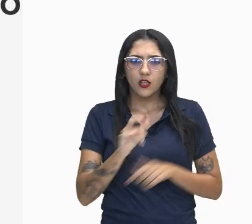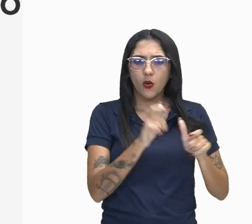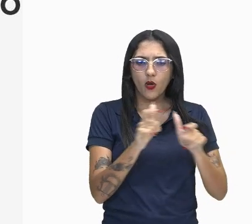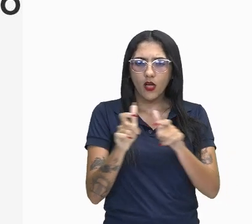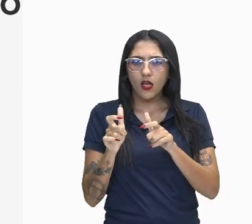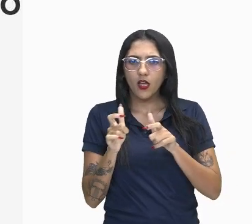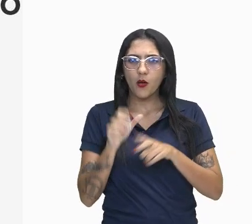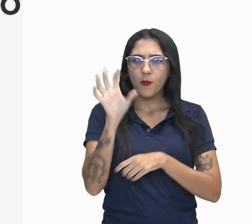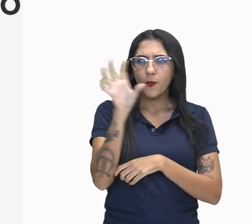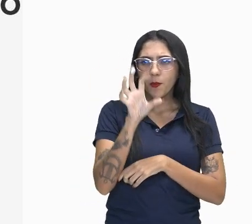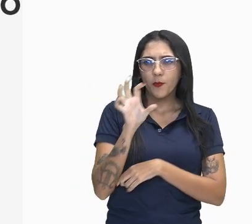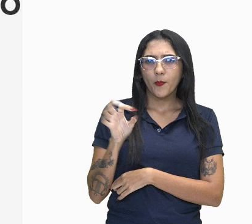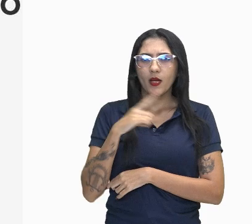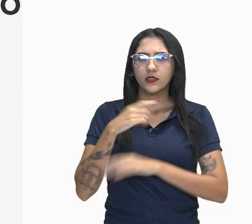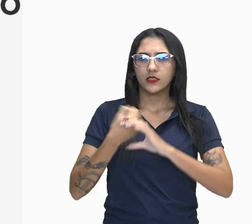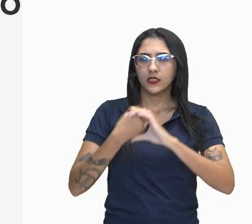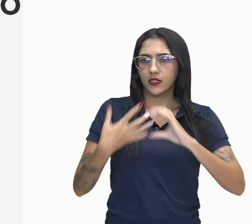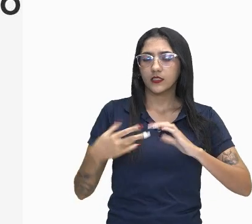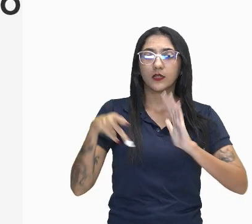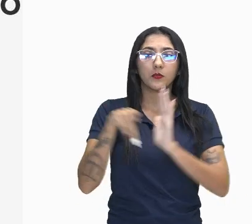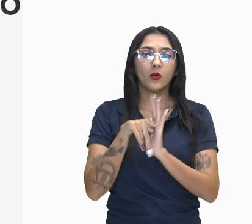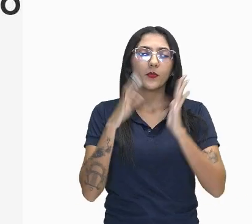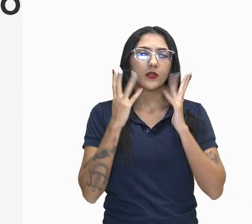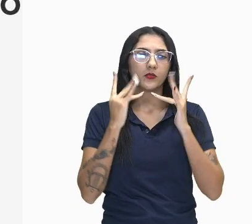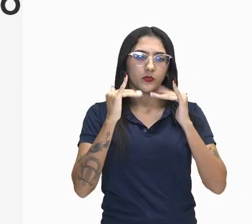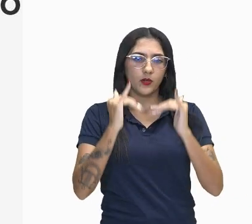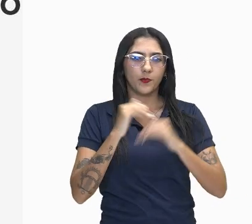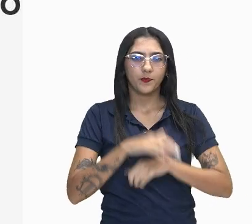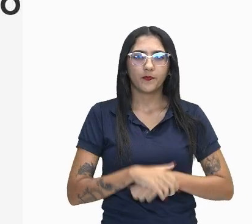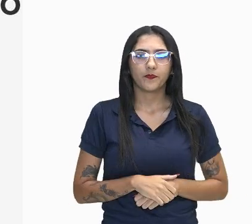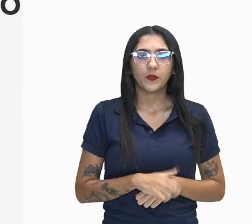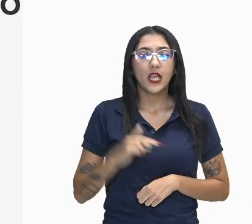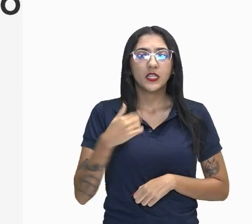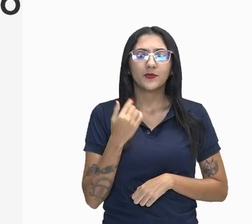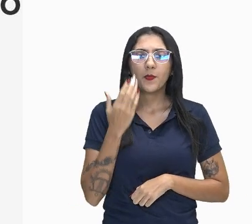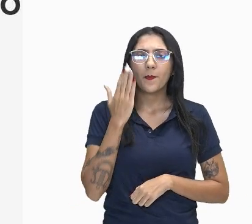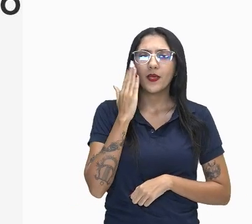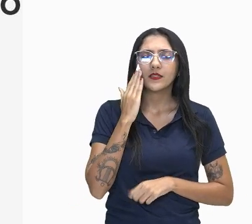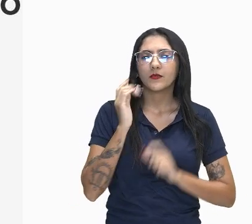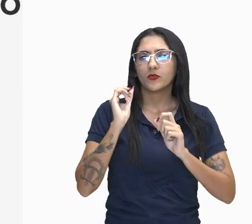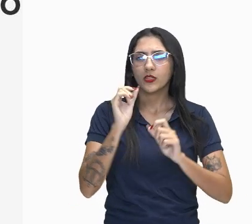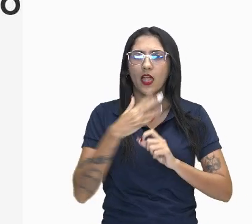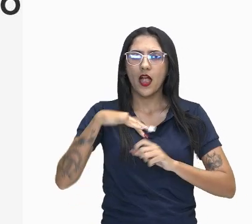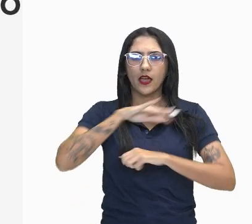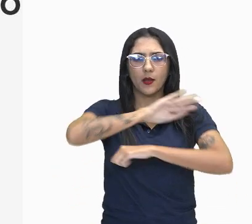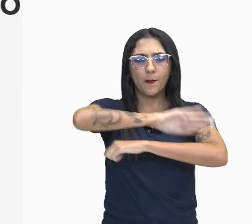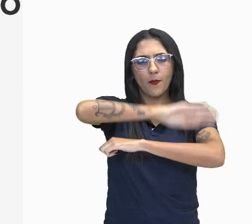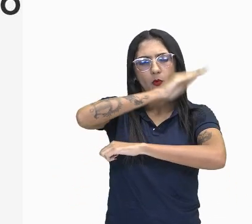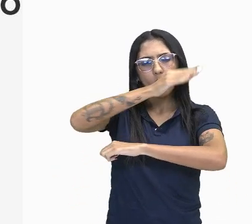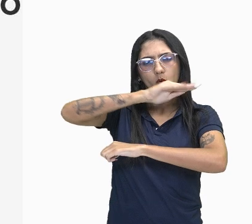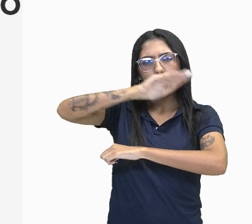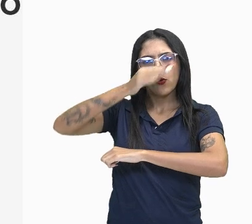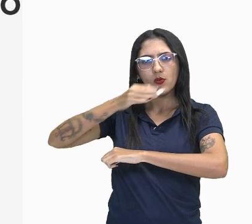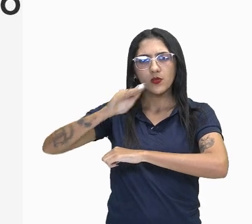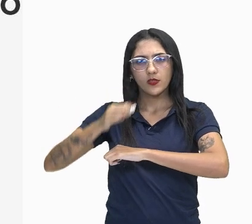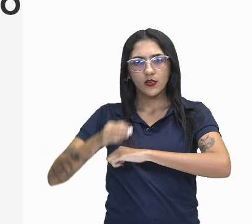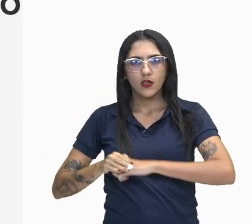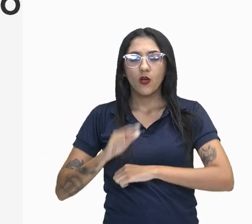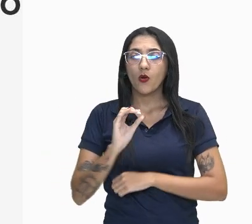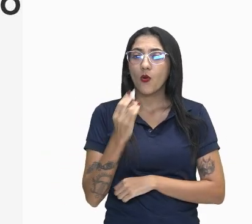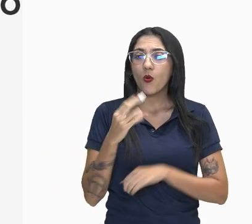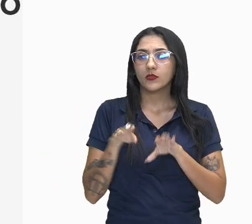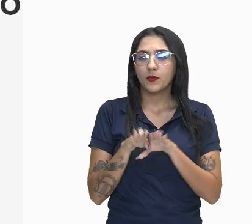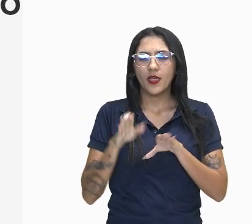sua especificidade, né, gente? A gente observa que vamos ter áreas montanhosas, pode ter áreas